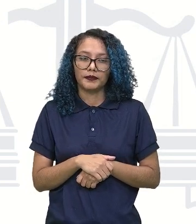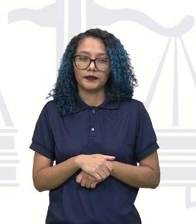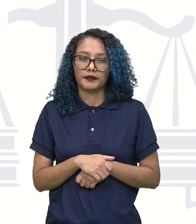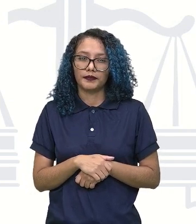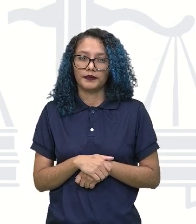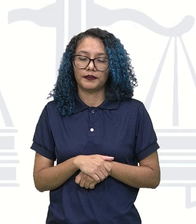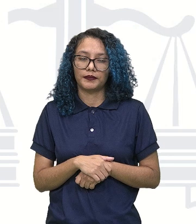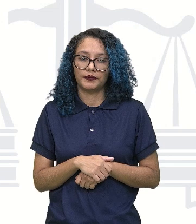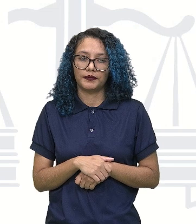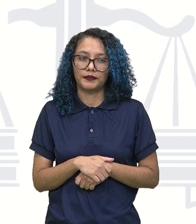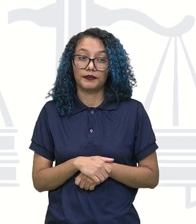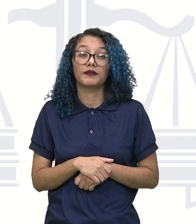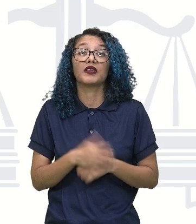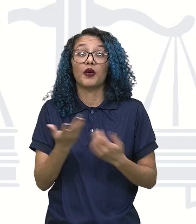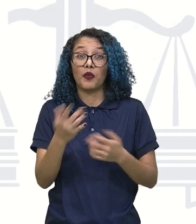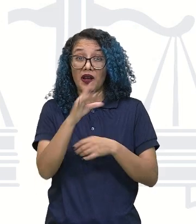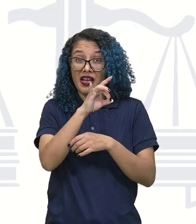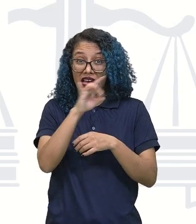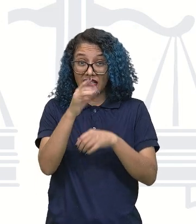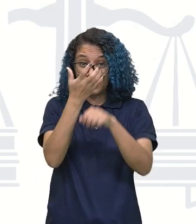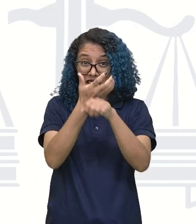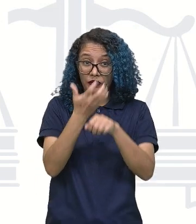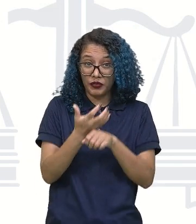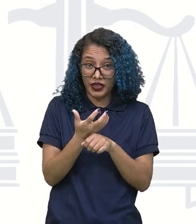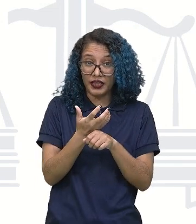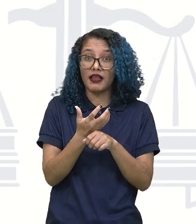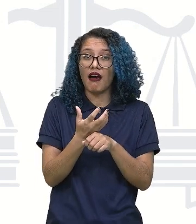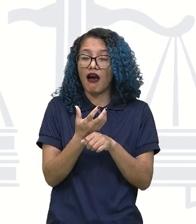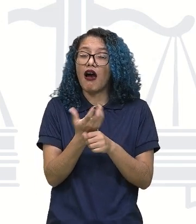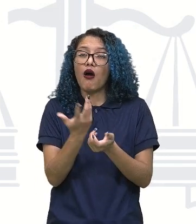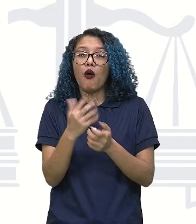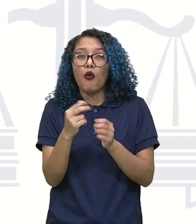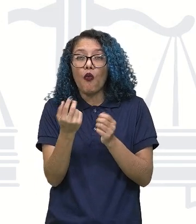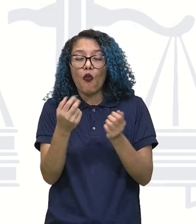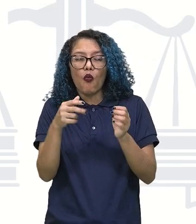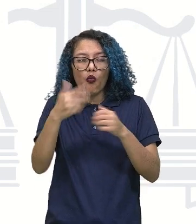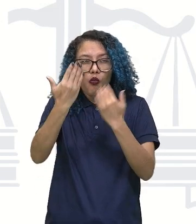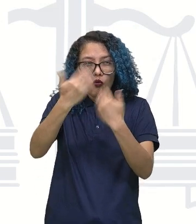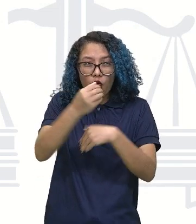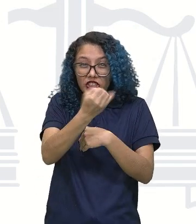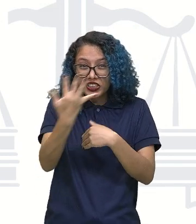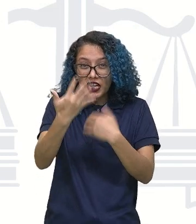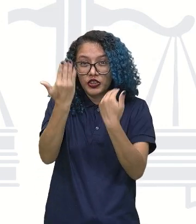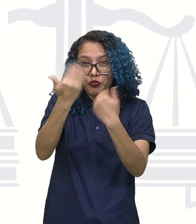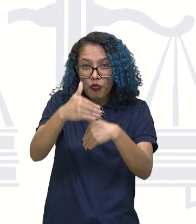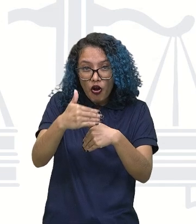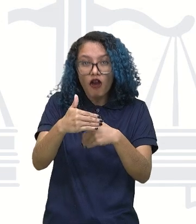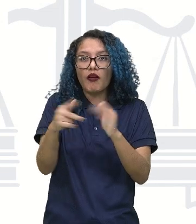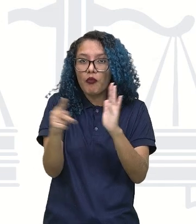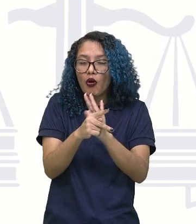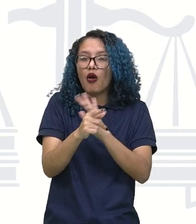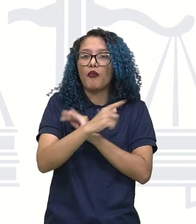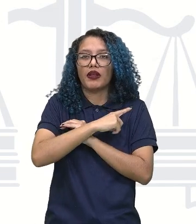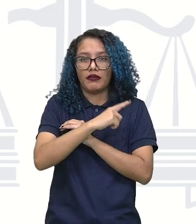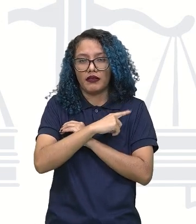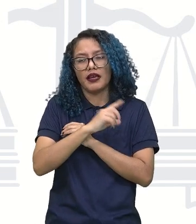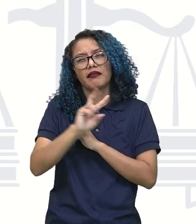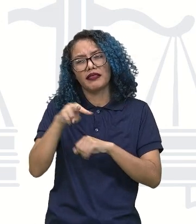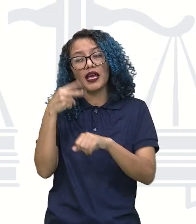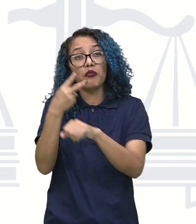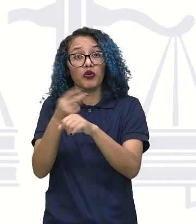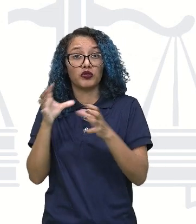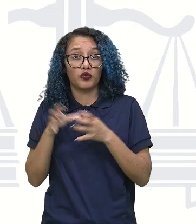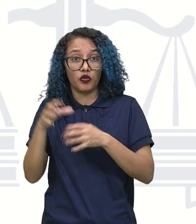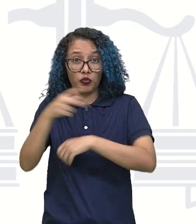cada componente ele tem um número de avaliação, né, que é de acordo com a carga horária, e isso vai ser explicado melhor